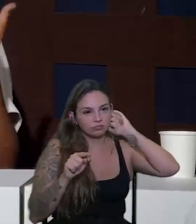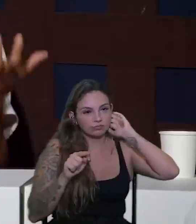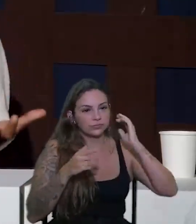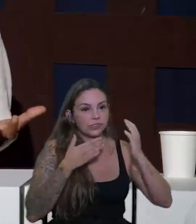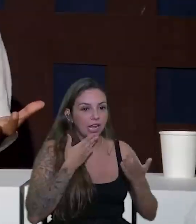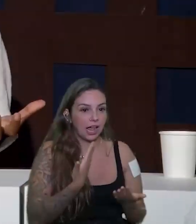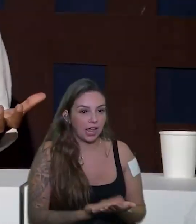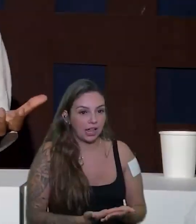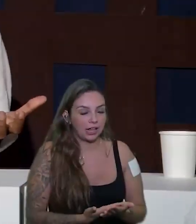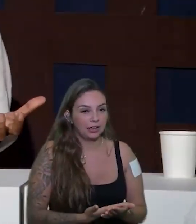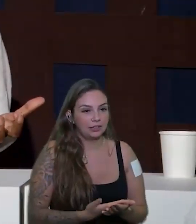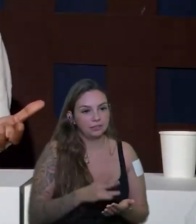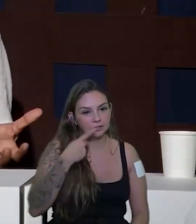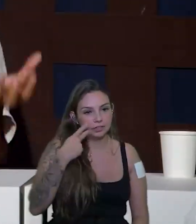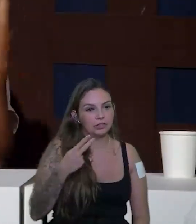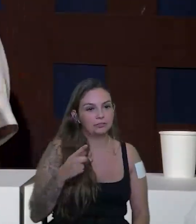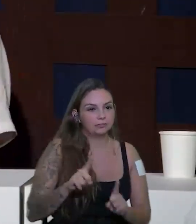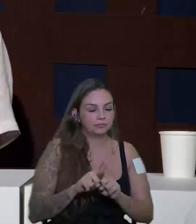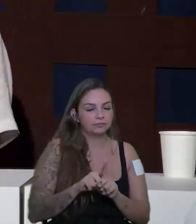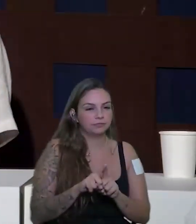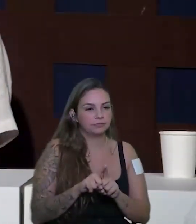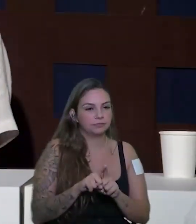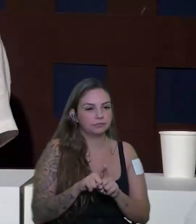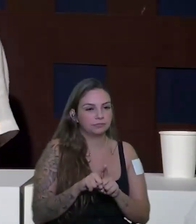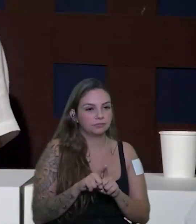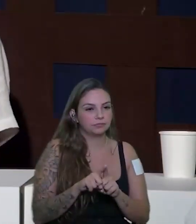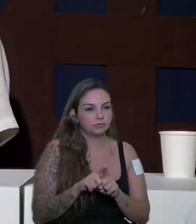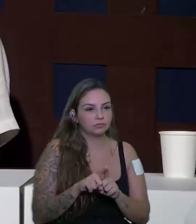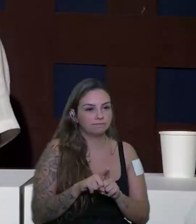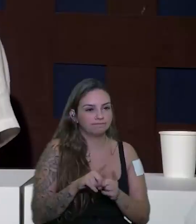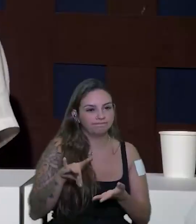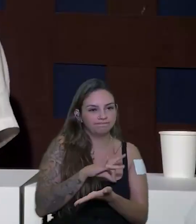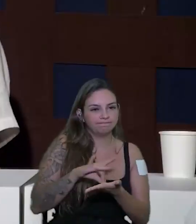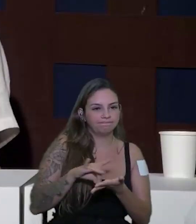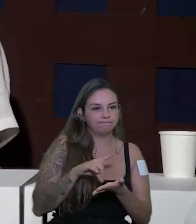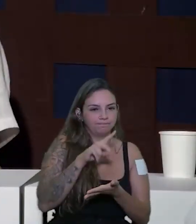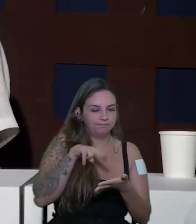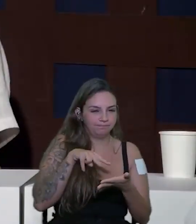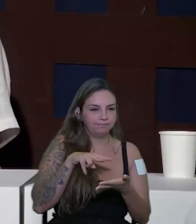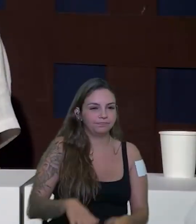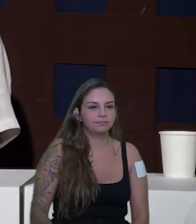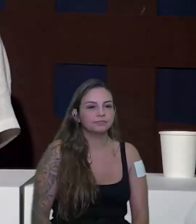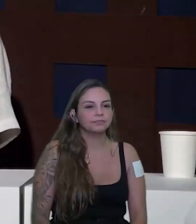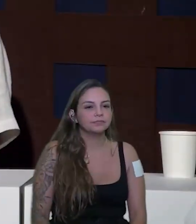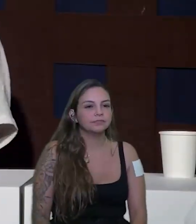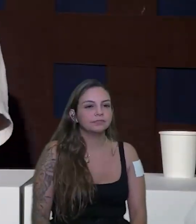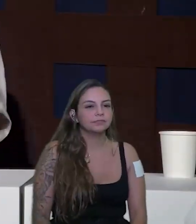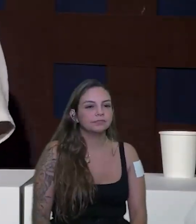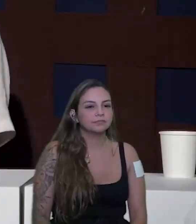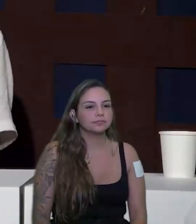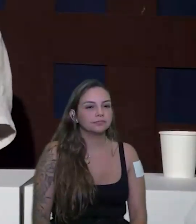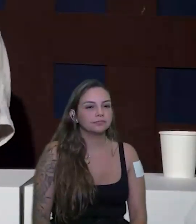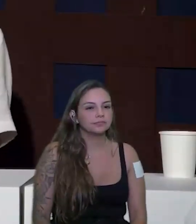se encantar com essas narrativas e, ao mesmo tempo, algo incomoda ao ler essas narrativas, né? E aí,